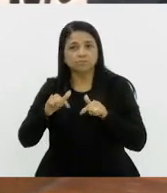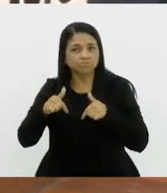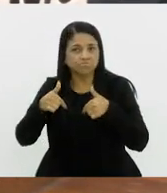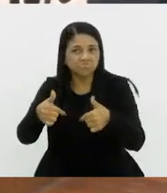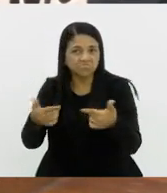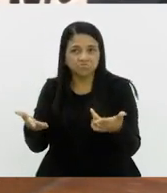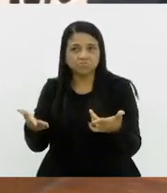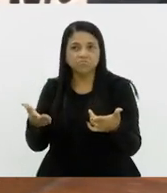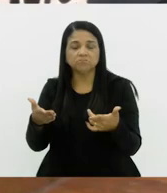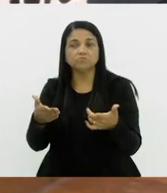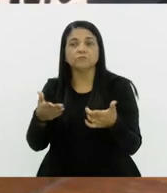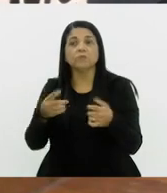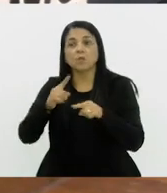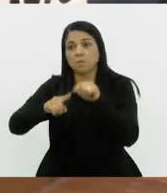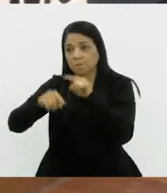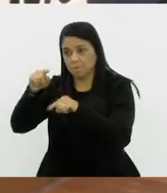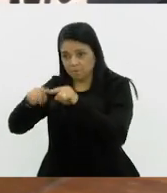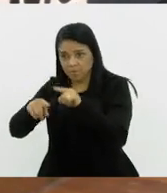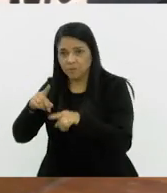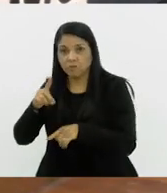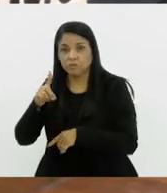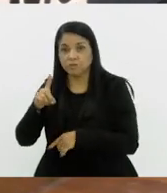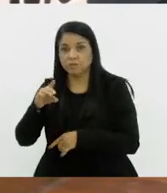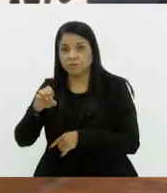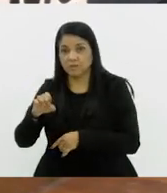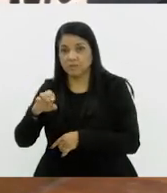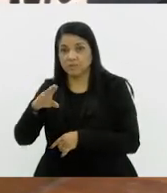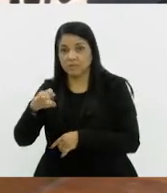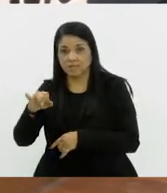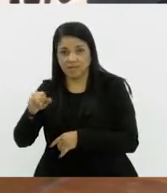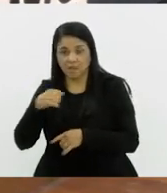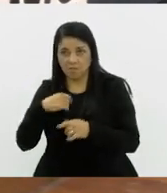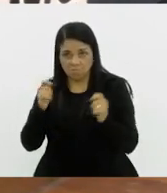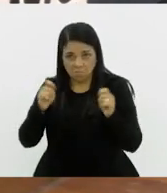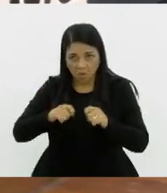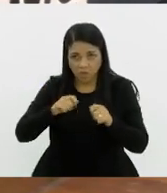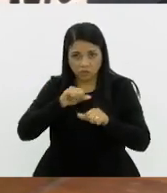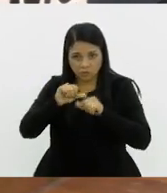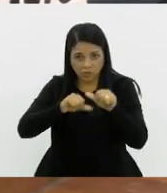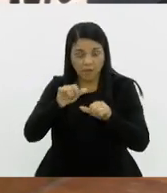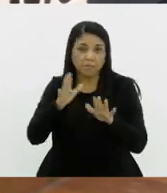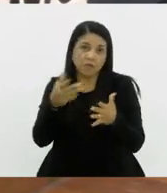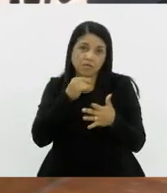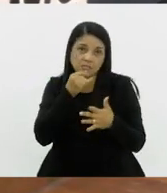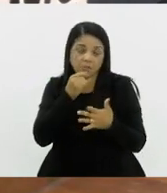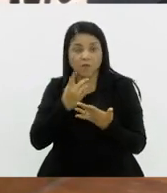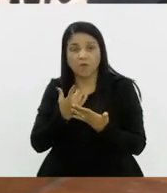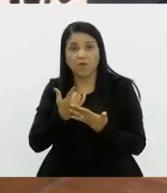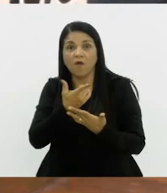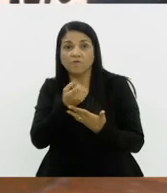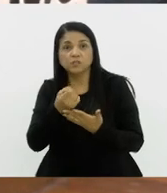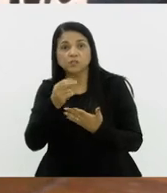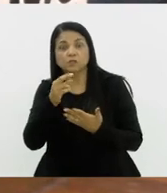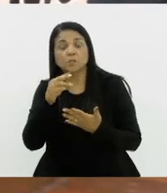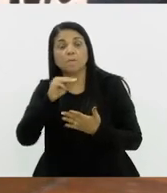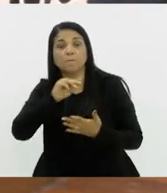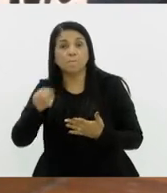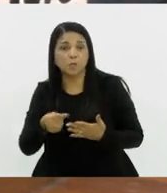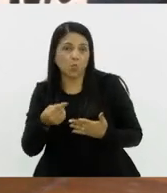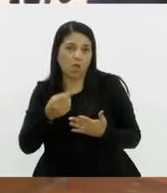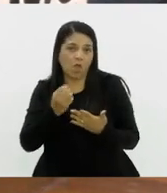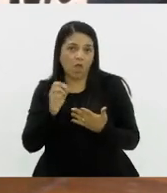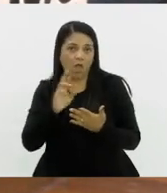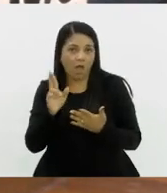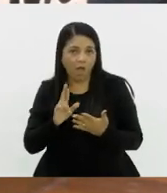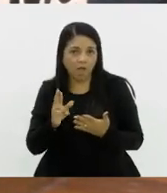Olha só, gente. Esses equipamentos para o DSEA, entende? Não tem como botar um radar lá. Porque se eu falar custa lá R$20 mil, será R$10 mil. Não, olha só, gente. Um radar é em torno